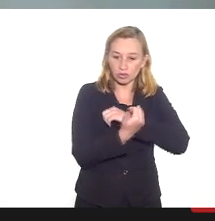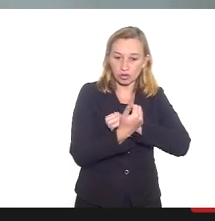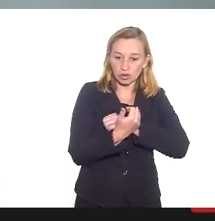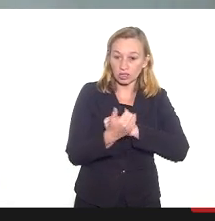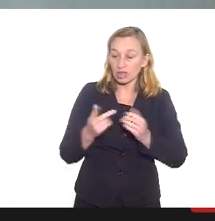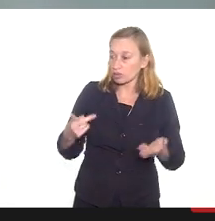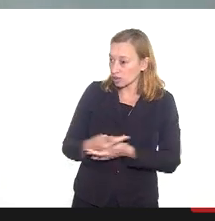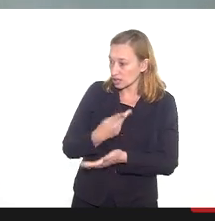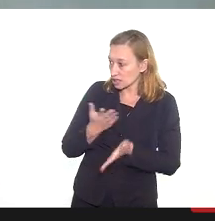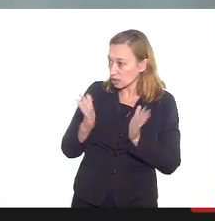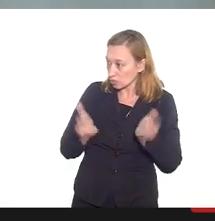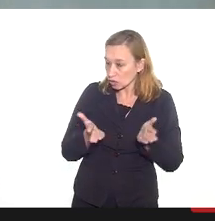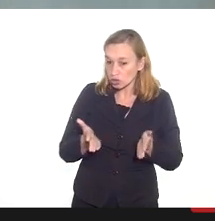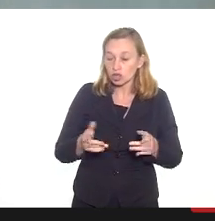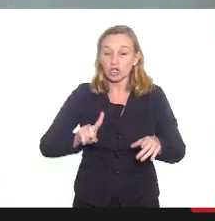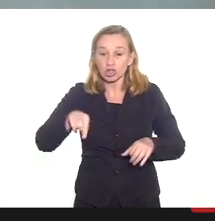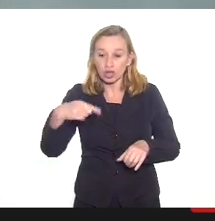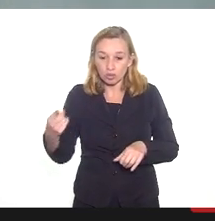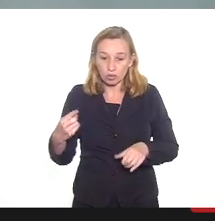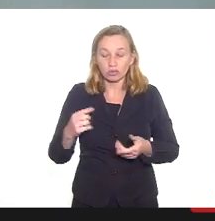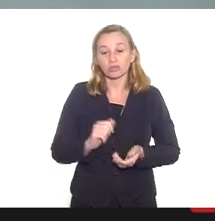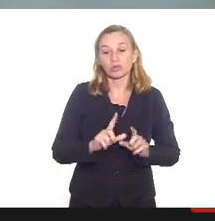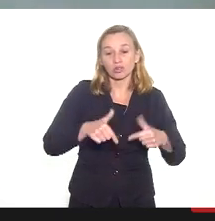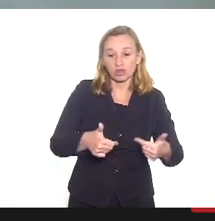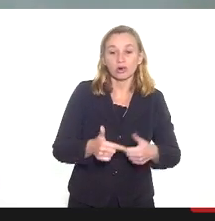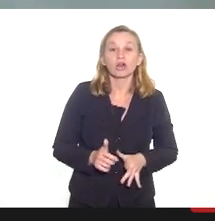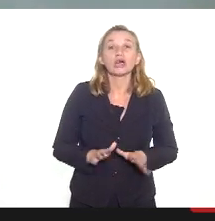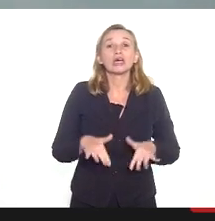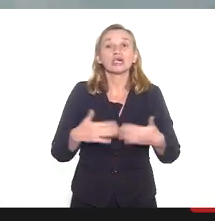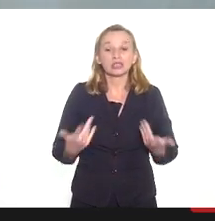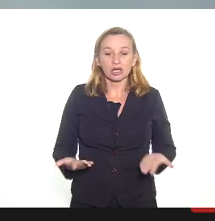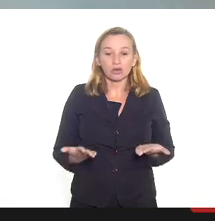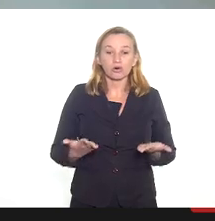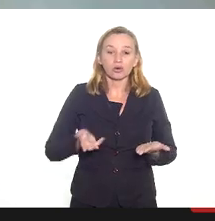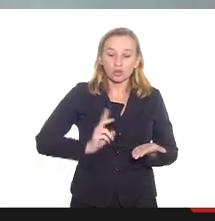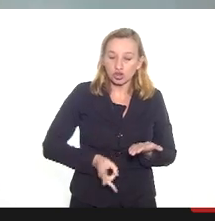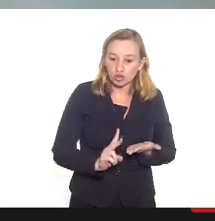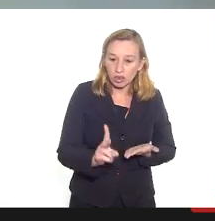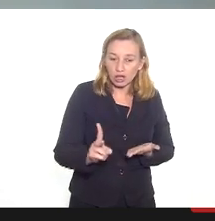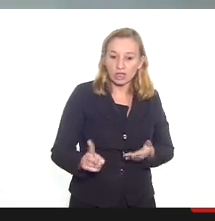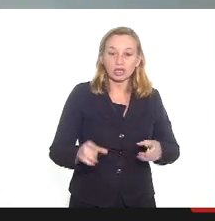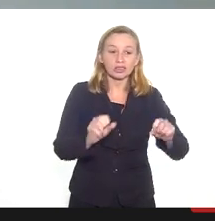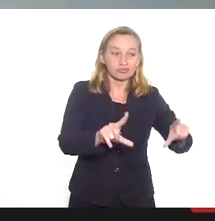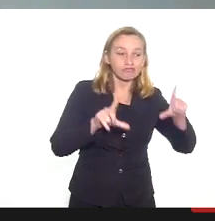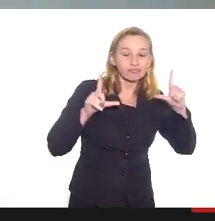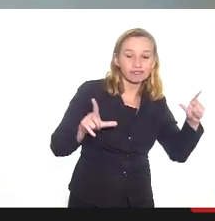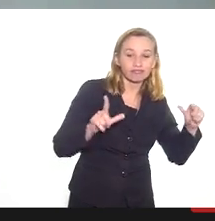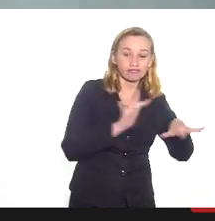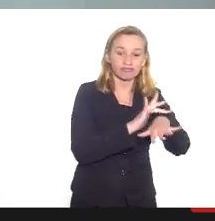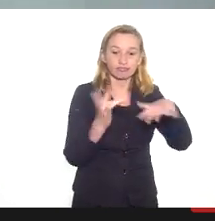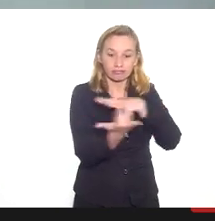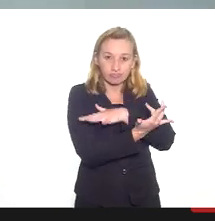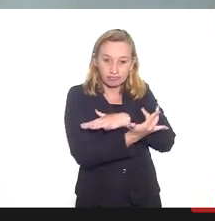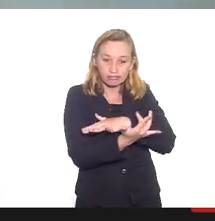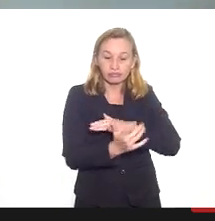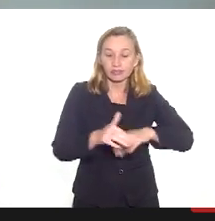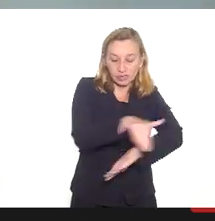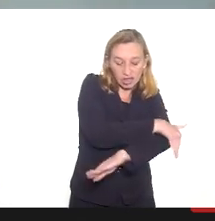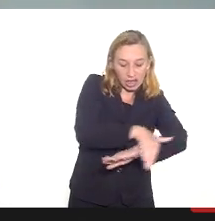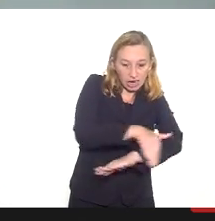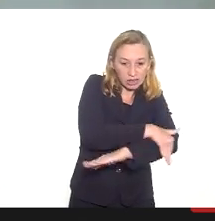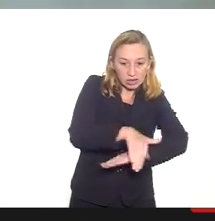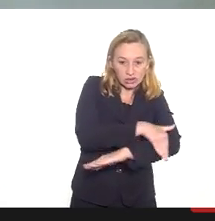essa situação, e outra pela fome. Então, continuaremos ocupando as redes sociais, se possível, as ruas